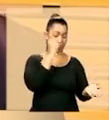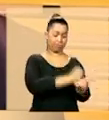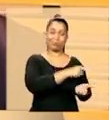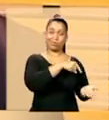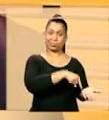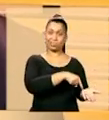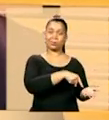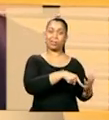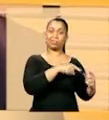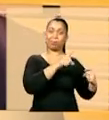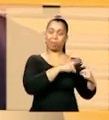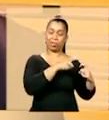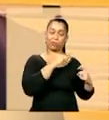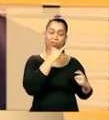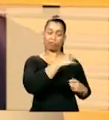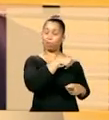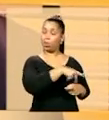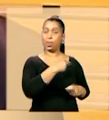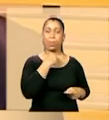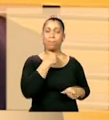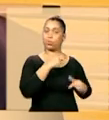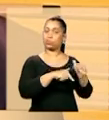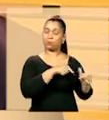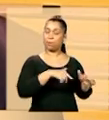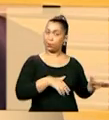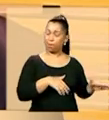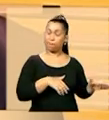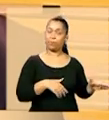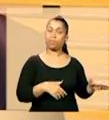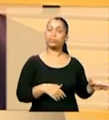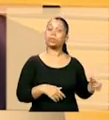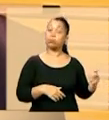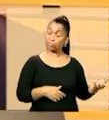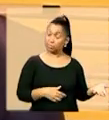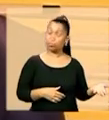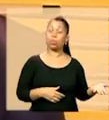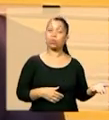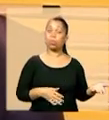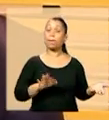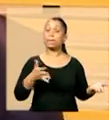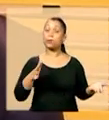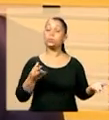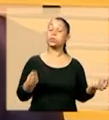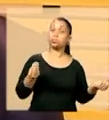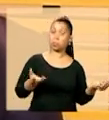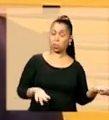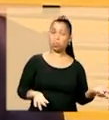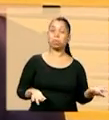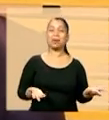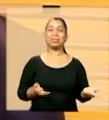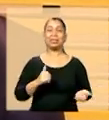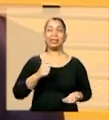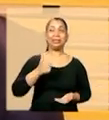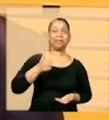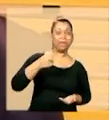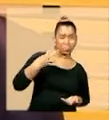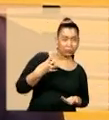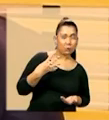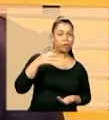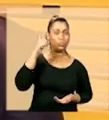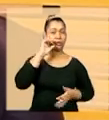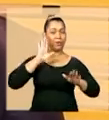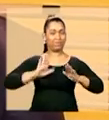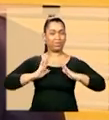um laudo médico em que tem um período de incapacidade, então funciona mais ou menos da seguinte forma: até o 14º dia